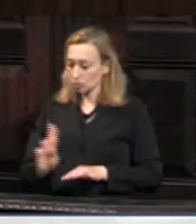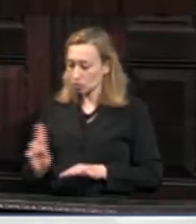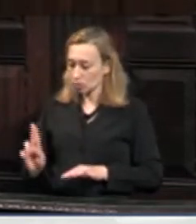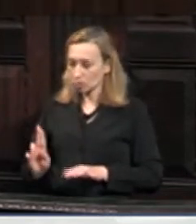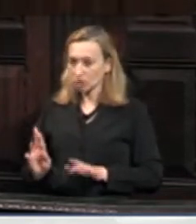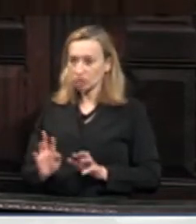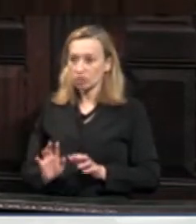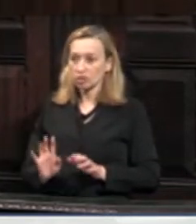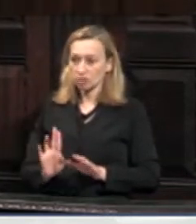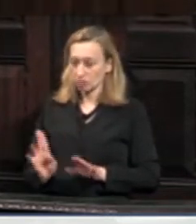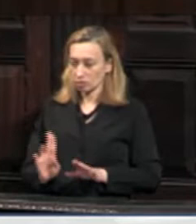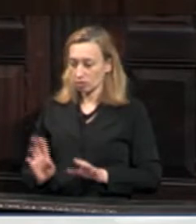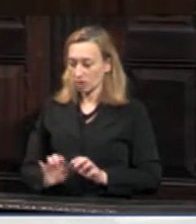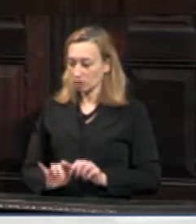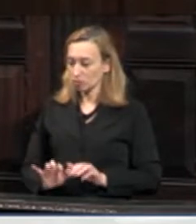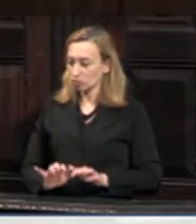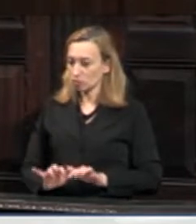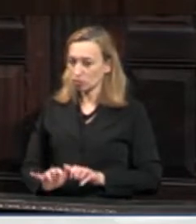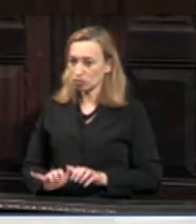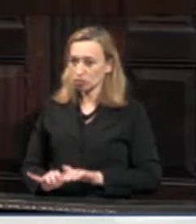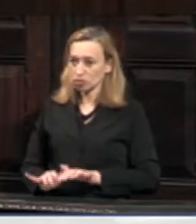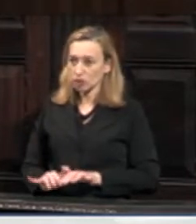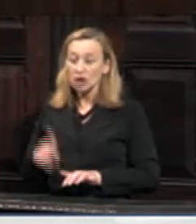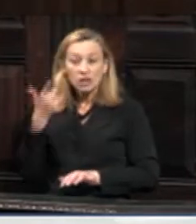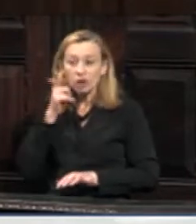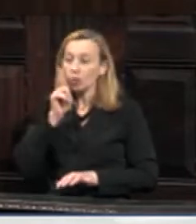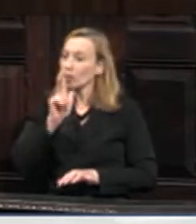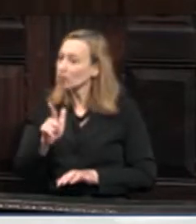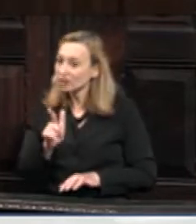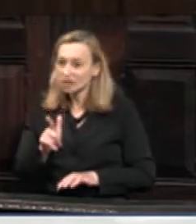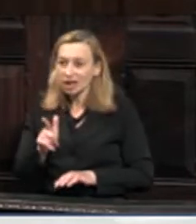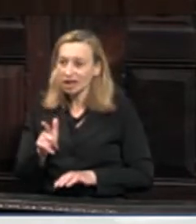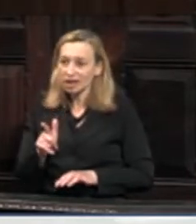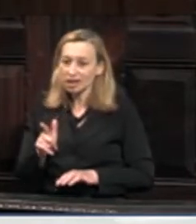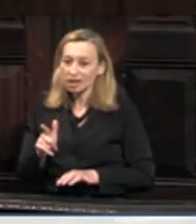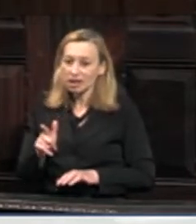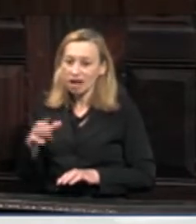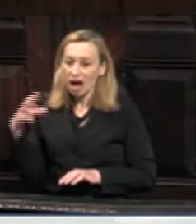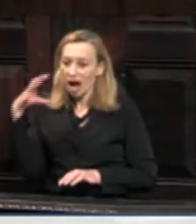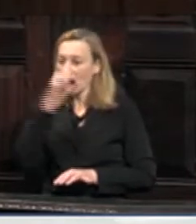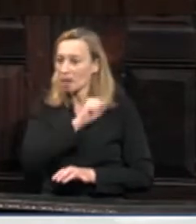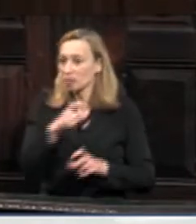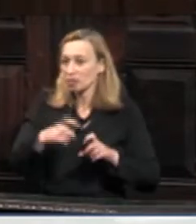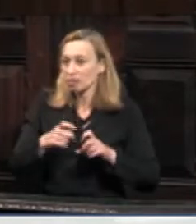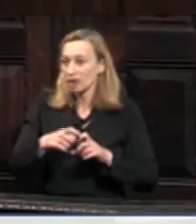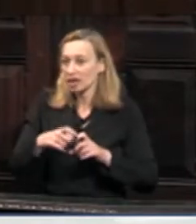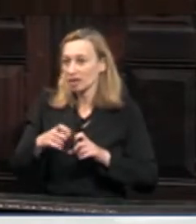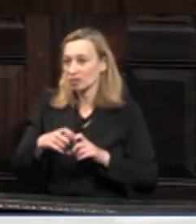especialidade e, no entanto, elas não conseguem ser atendidas. Ou seja, quando eles chamam de